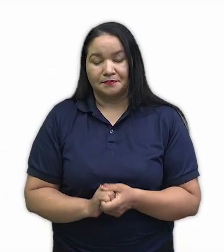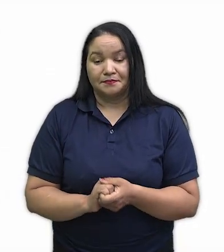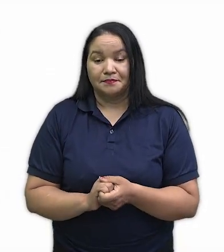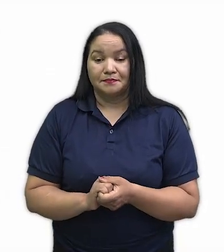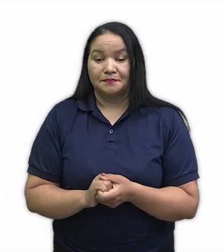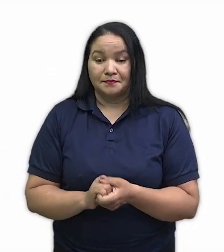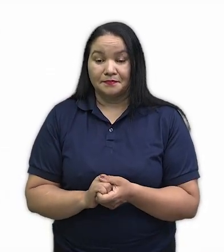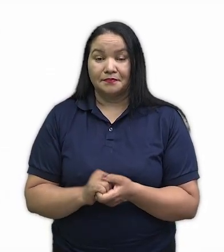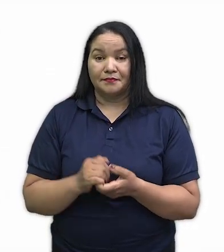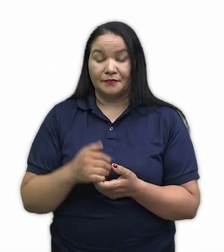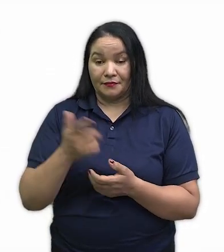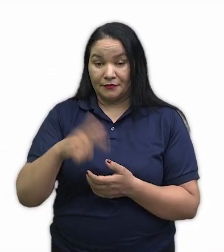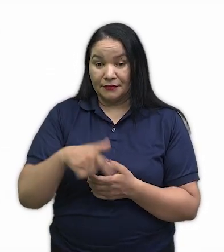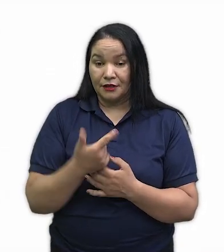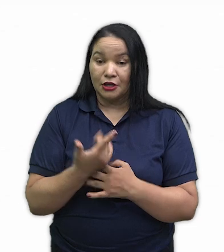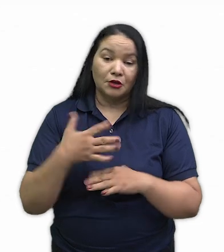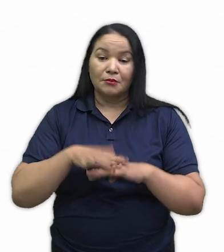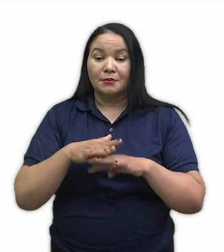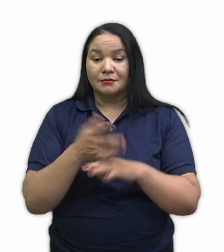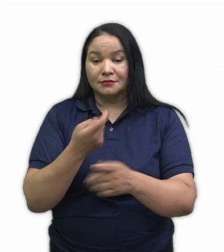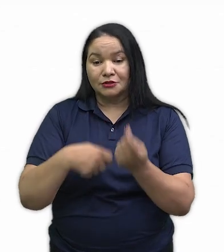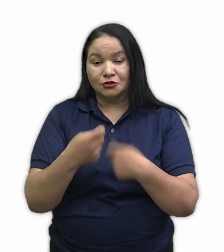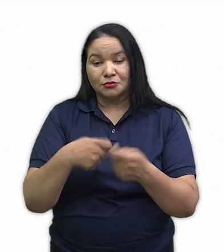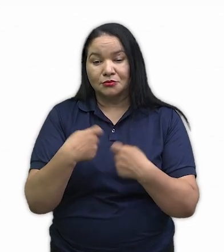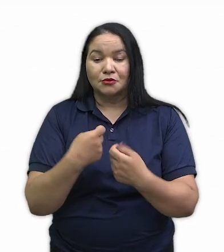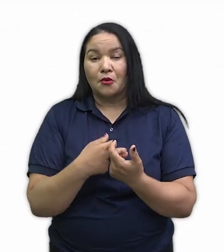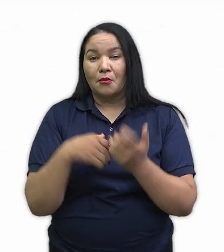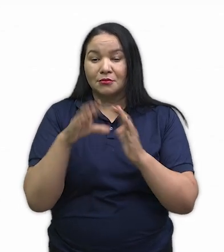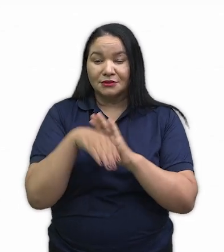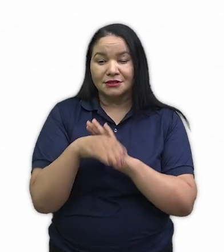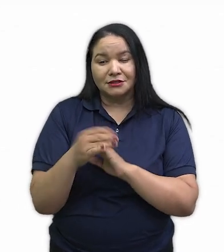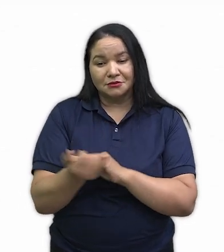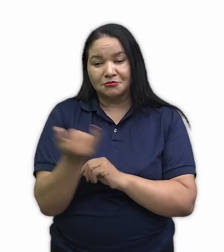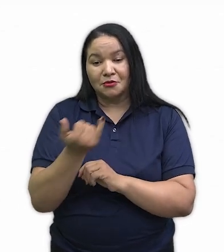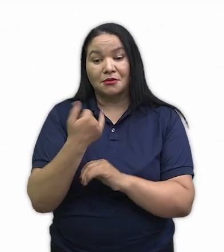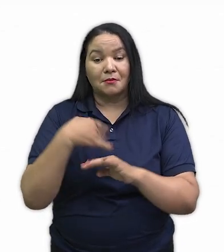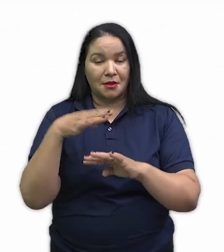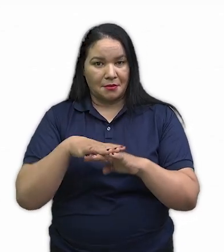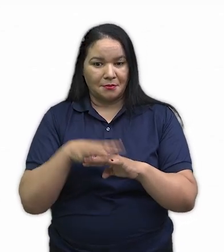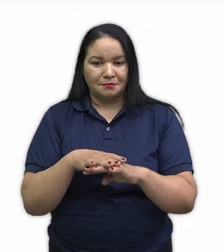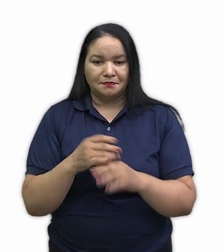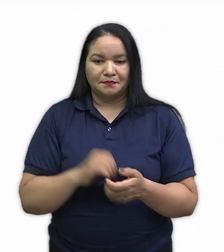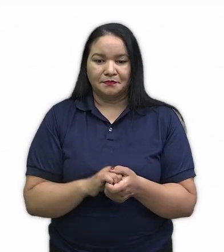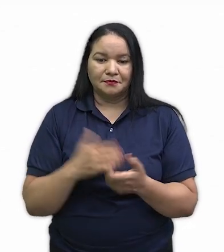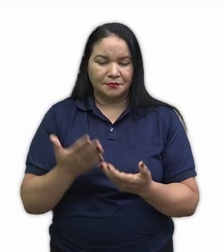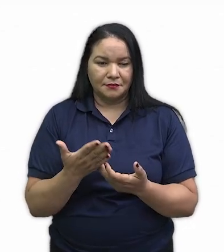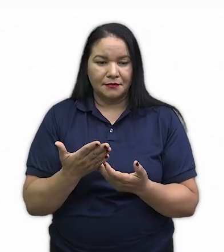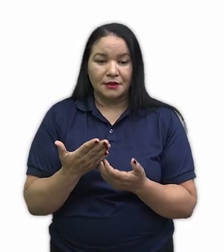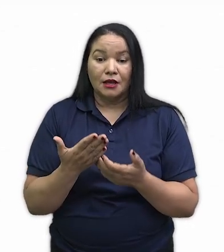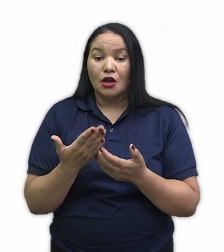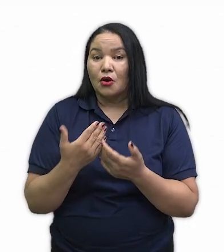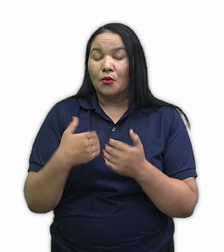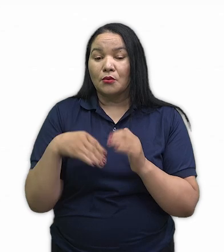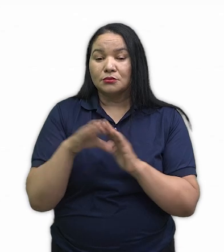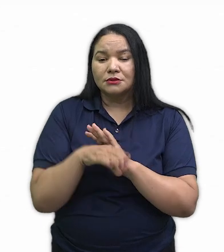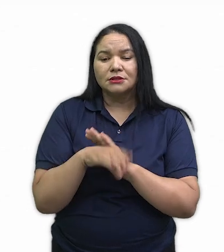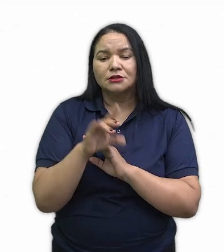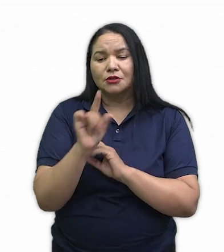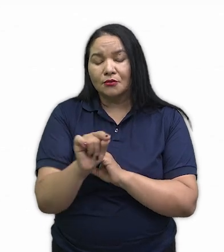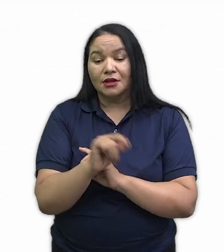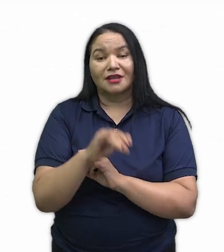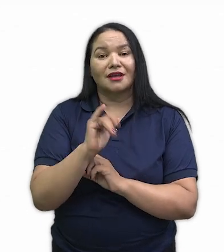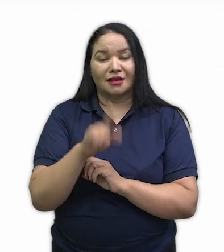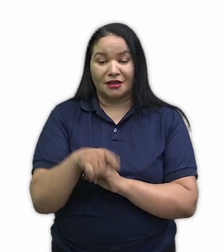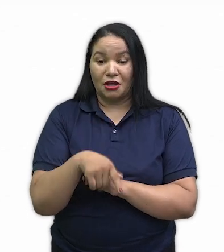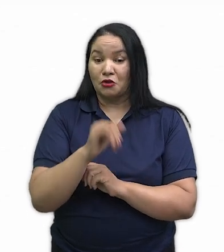Matemática financeira, conceitos fundamentais da matemática financeira. Bom, pessoal, um dos conceitos fundamentais é o juro, tá